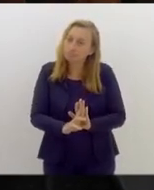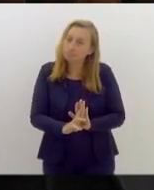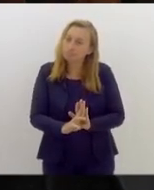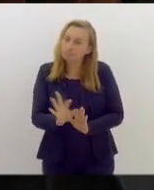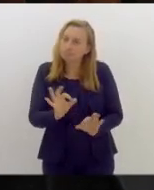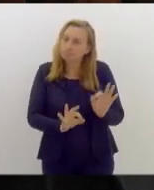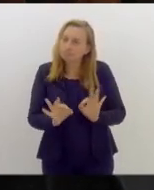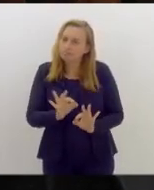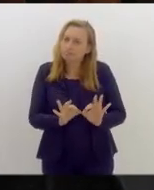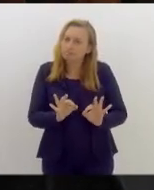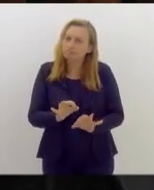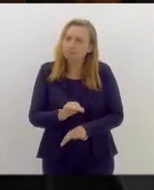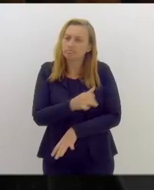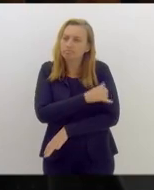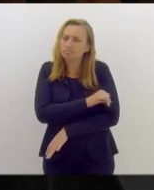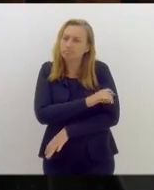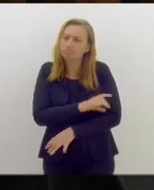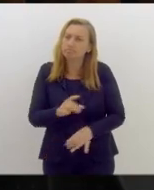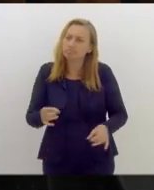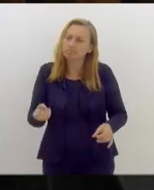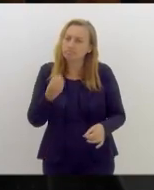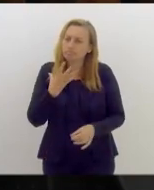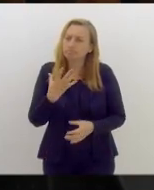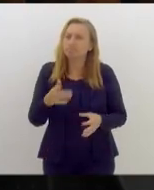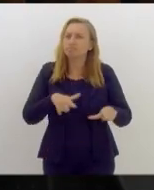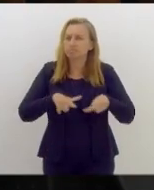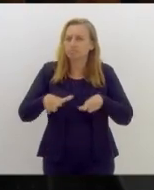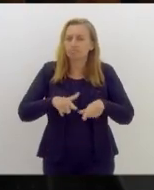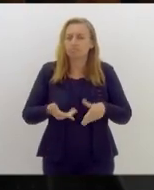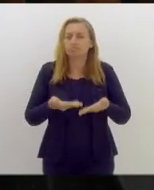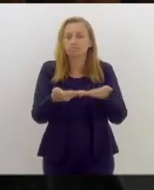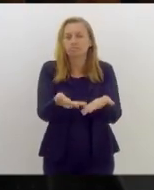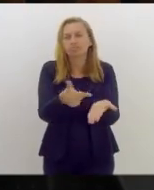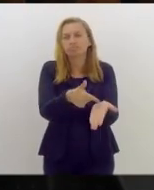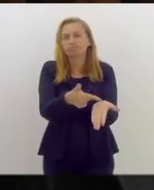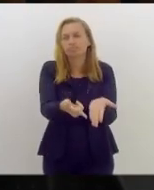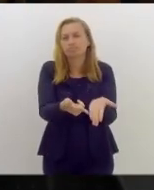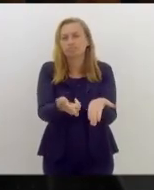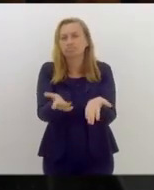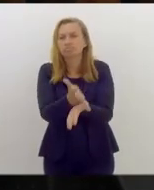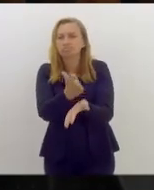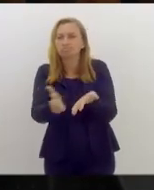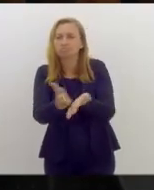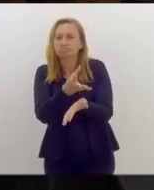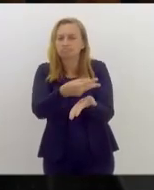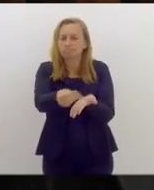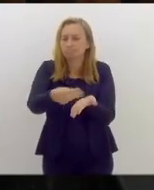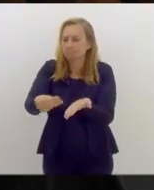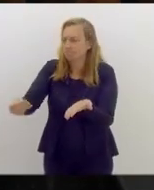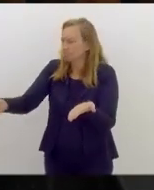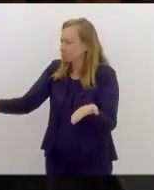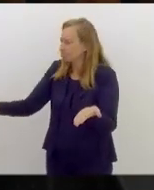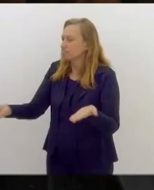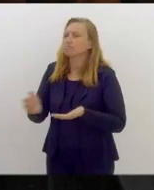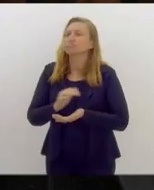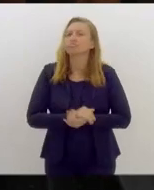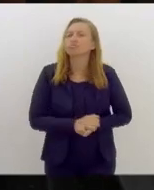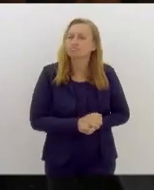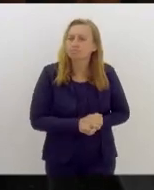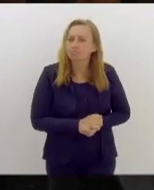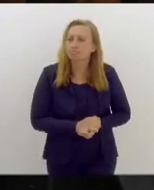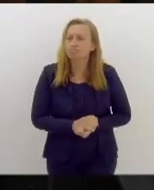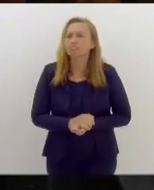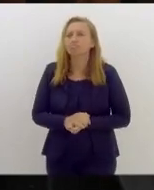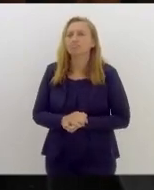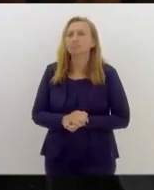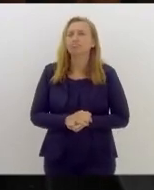não, o Rio de Janeiro fez o seu trabalho, dever de casa feito, aqui o plano. Inclusive, algumas cópias foram distribuídas ali no plenário da Comissão de Educação da